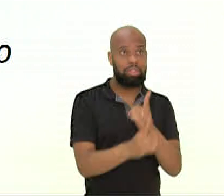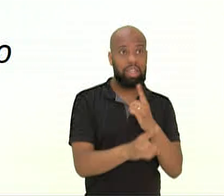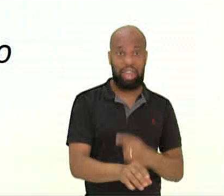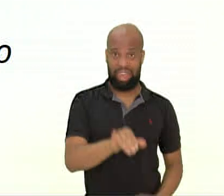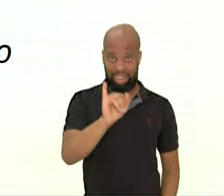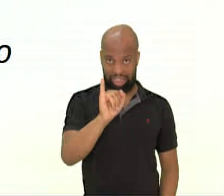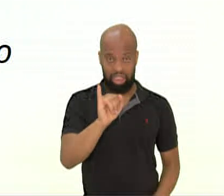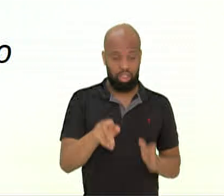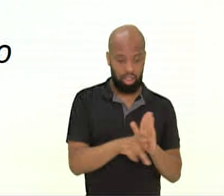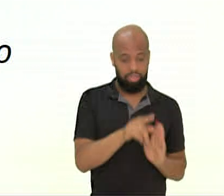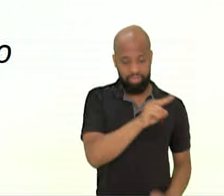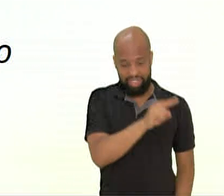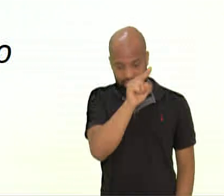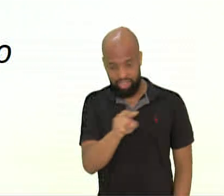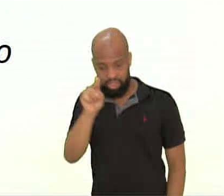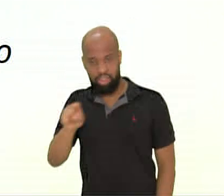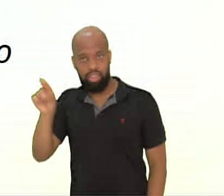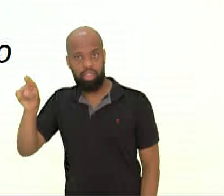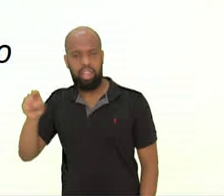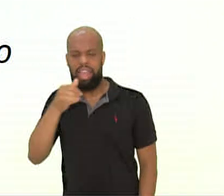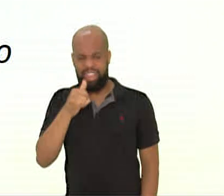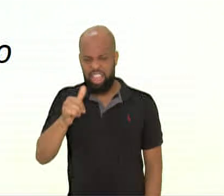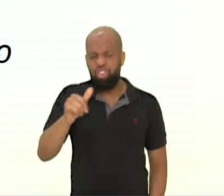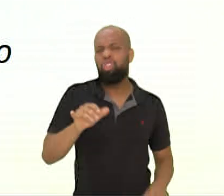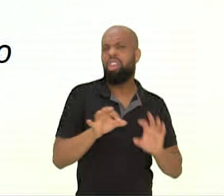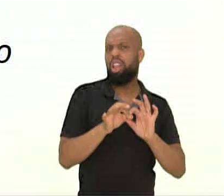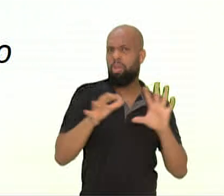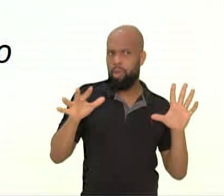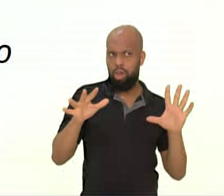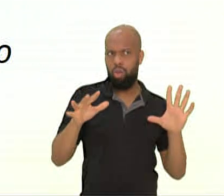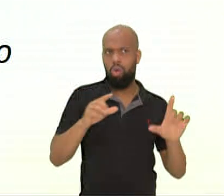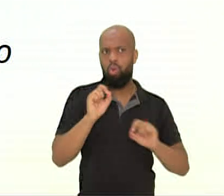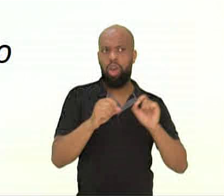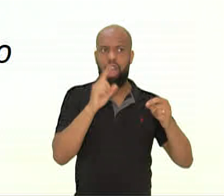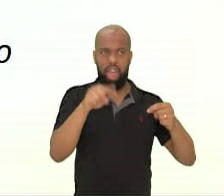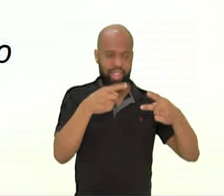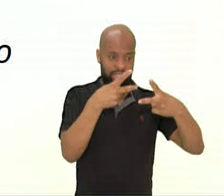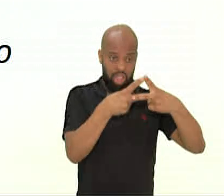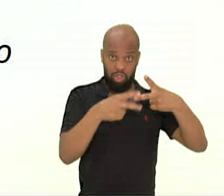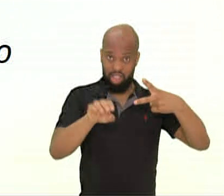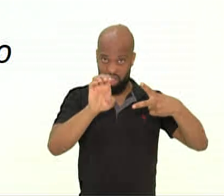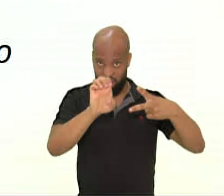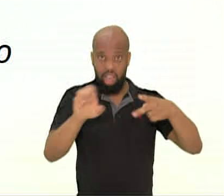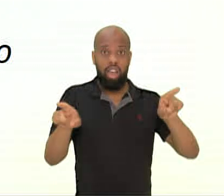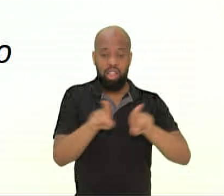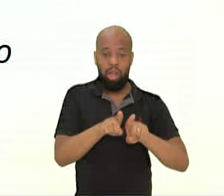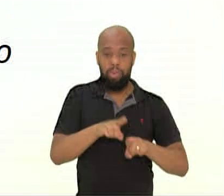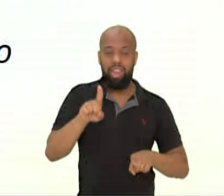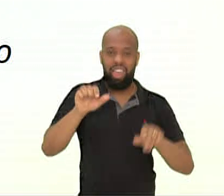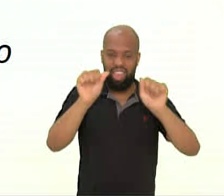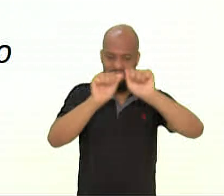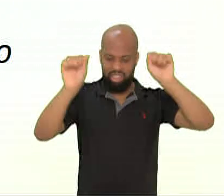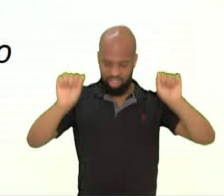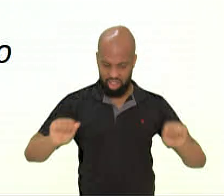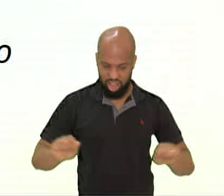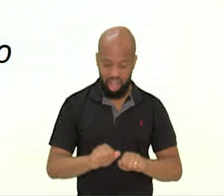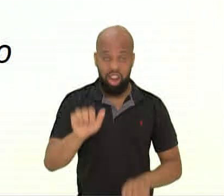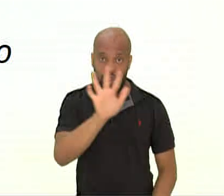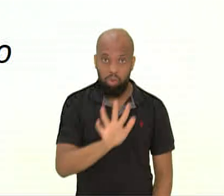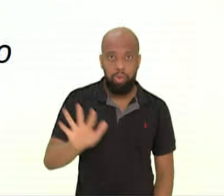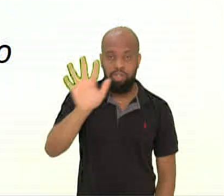levar em consideração a energia que está sendo liberada, ΔE, como também a área da superfície por onde o